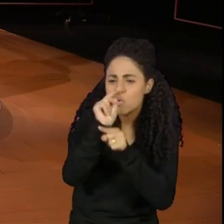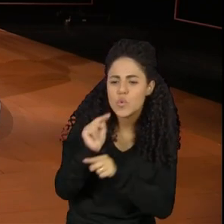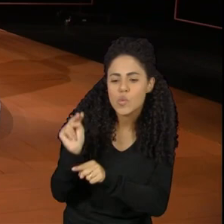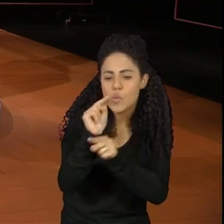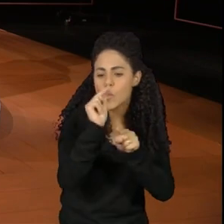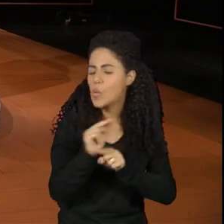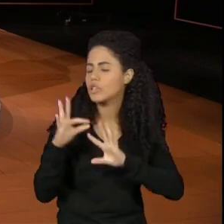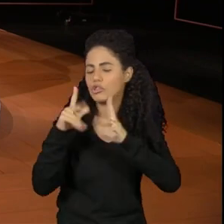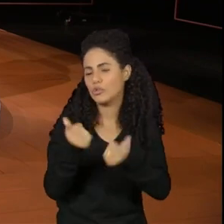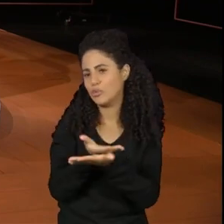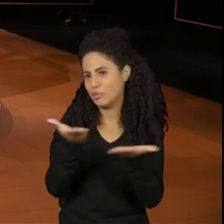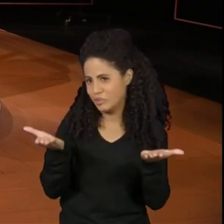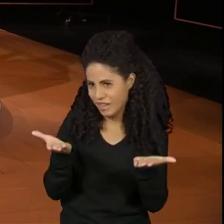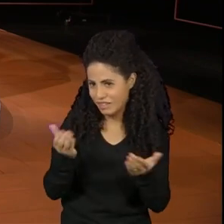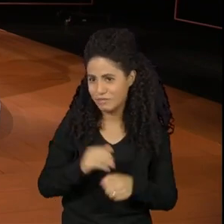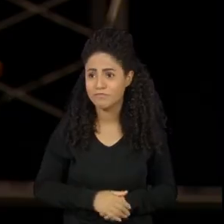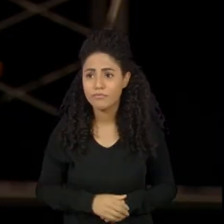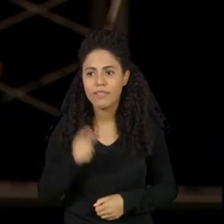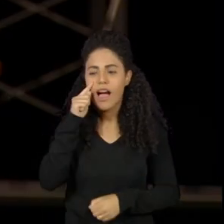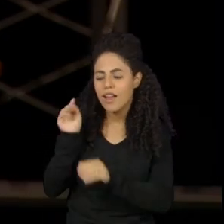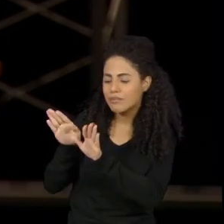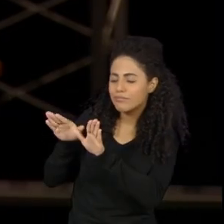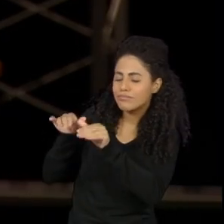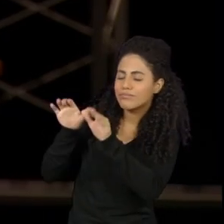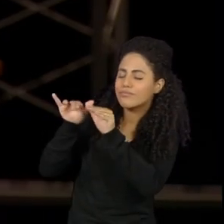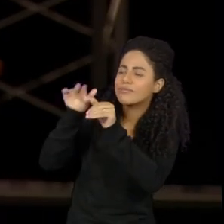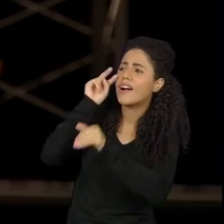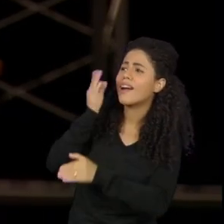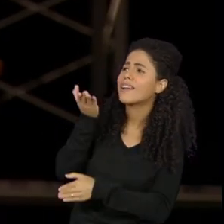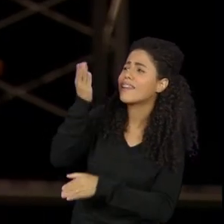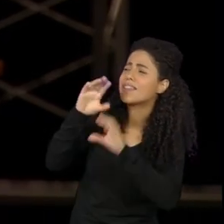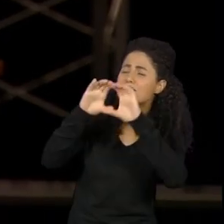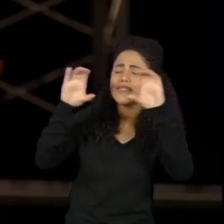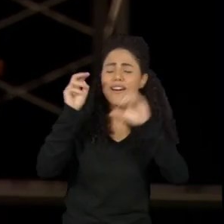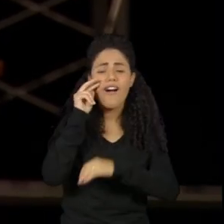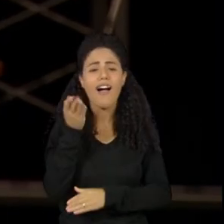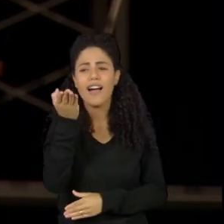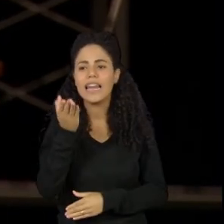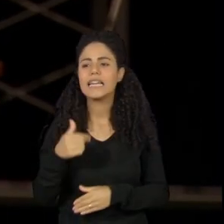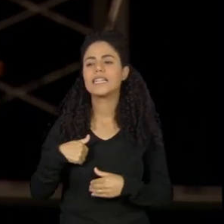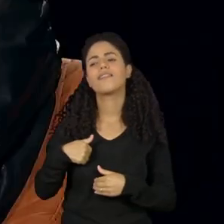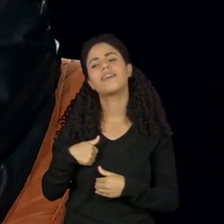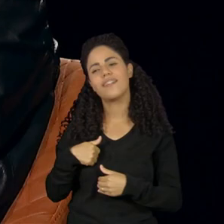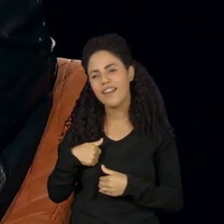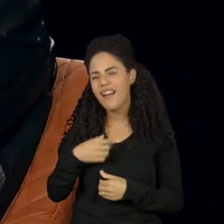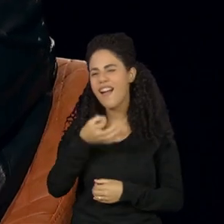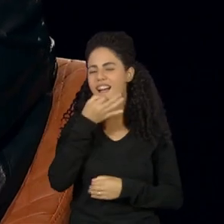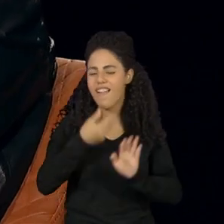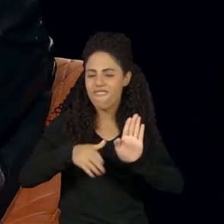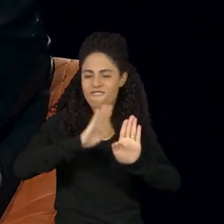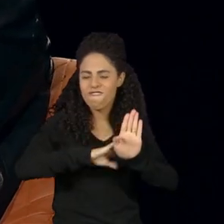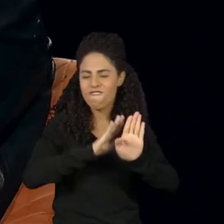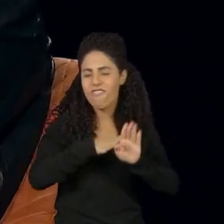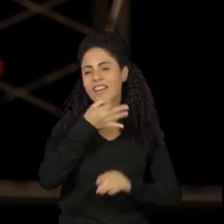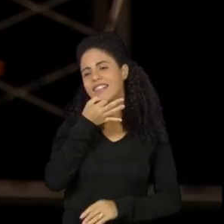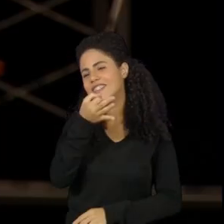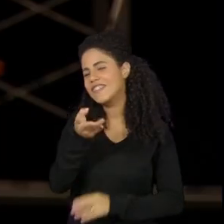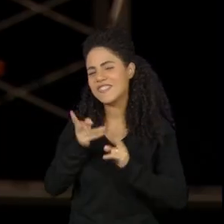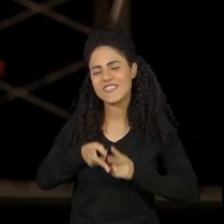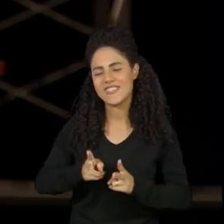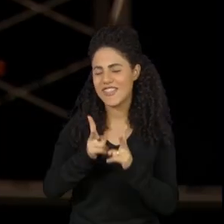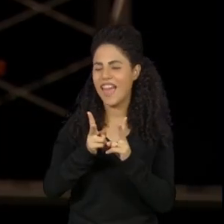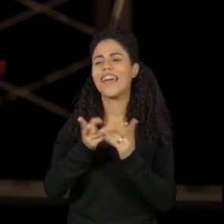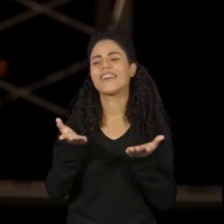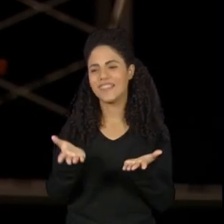sustento deles, né? Olha os pássaros no céu. Então, eu jogava com esse argumento, eles ficavam putos comigo, né? Pô.